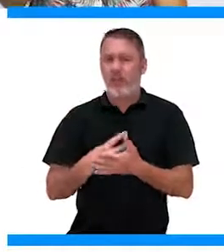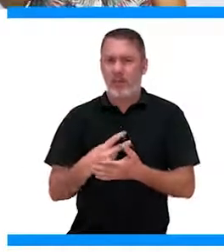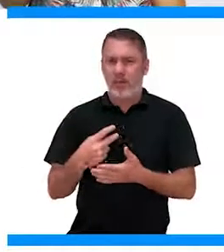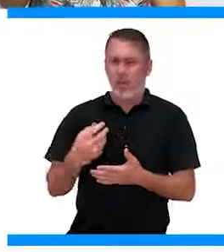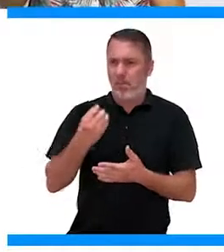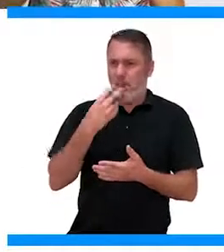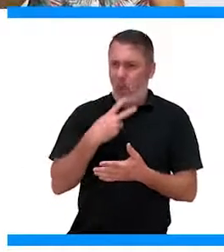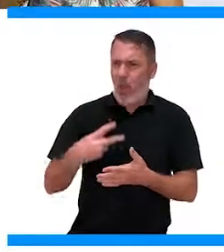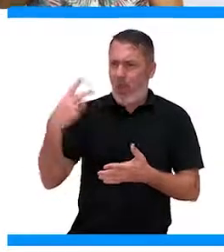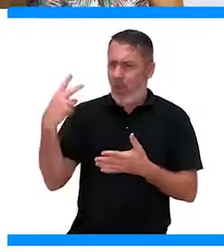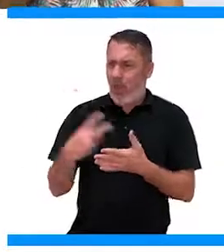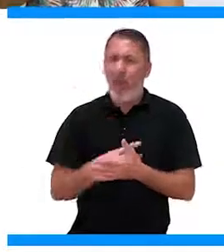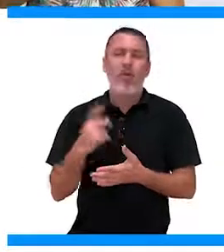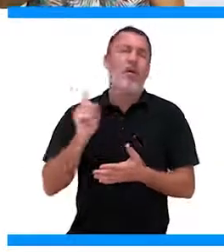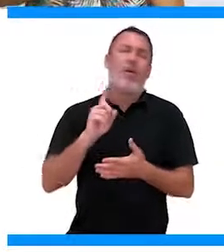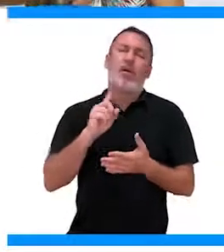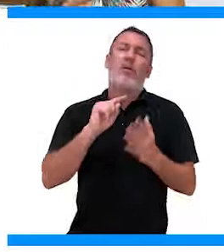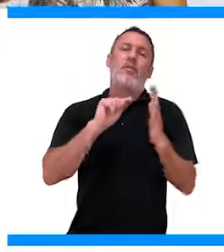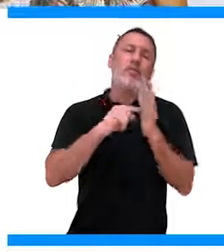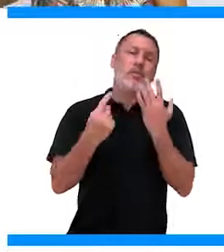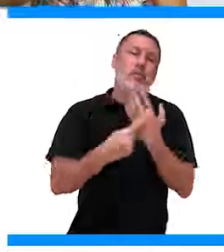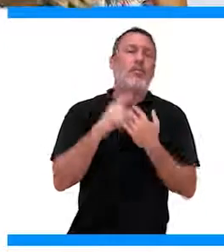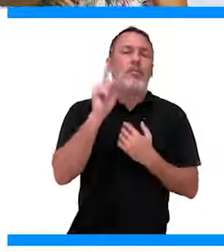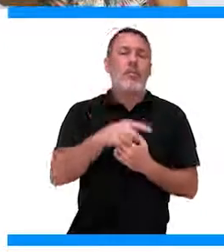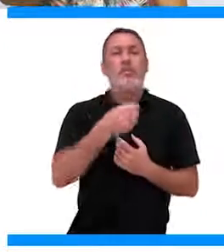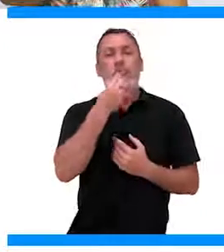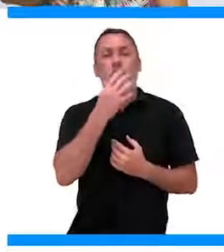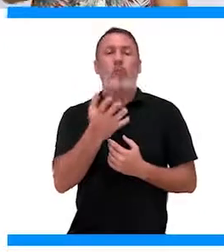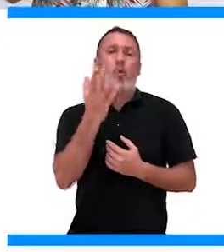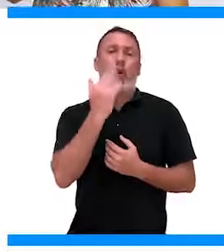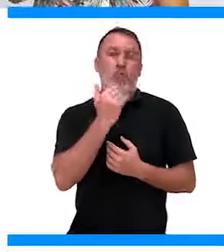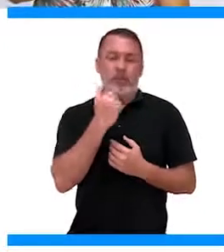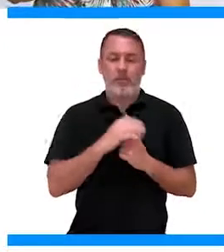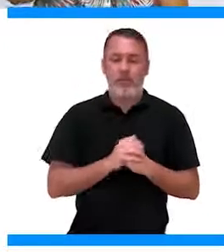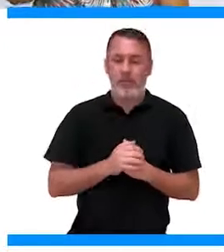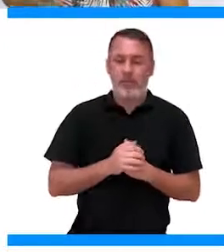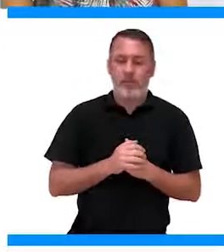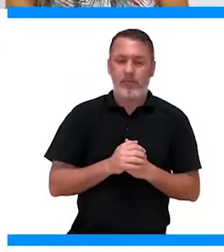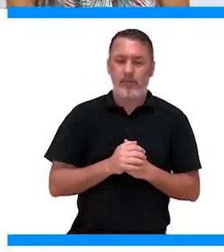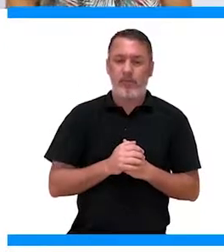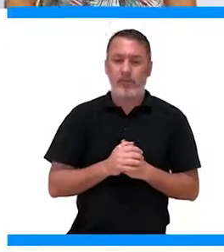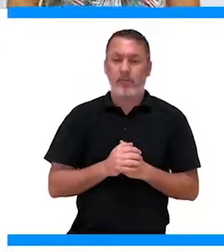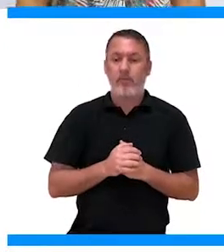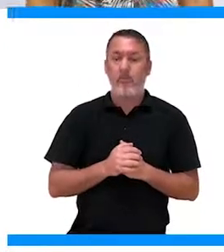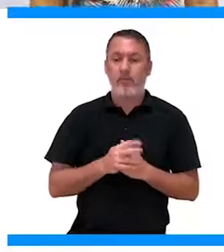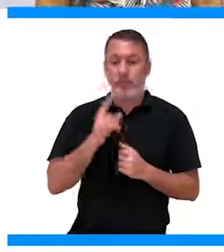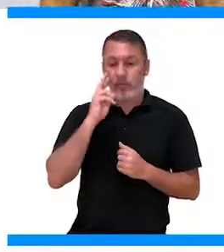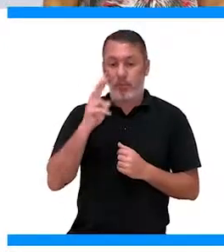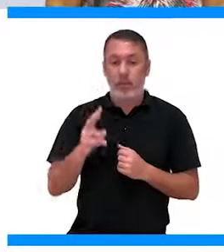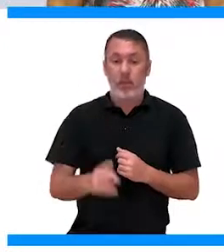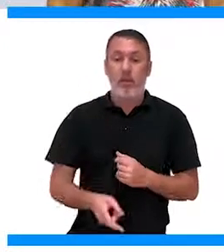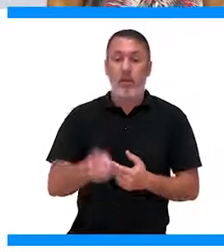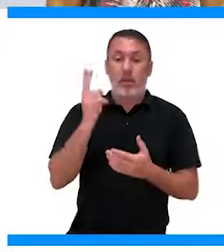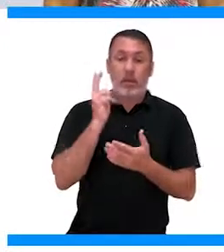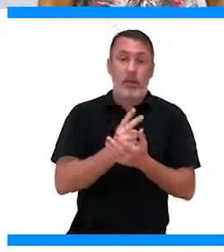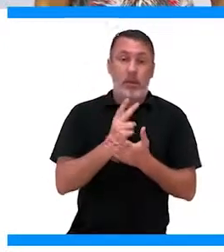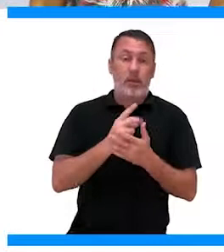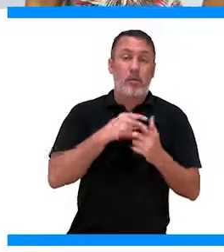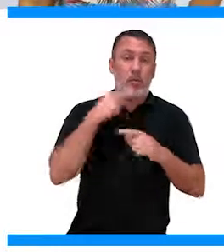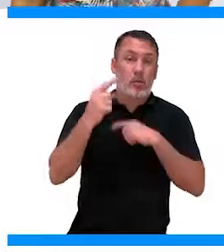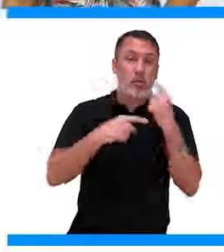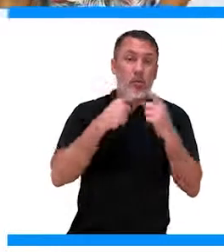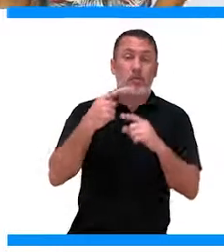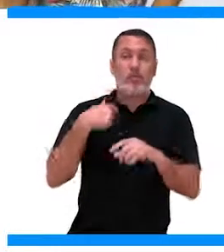ele é bom de comer, né? Mas a gente coloca garfo como um símbolo de comida. O autor pela obra. Sempre que